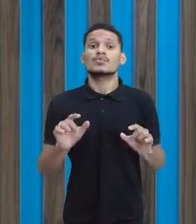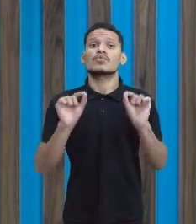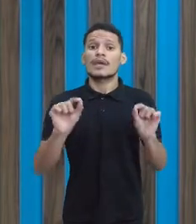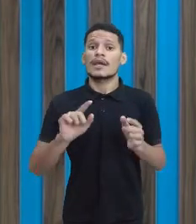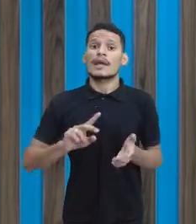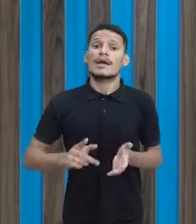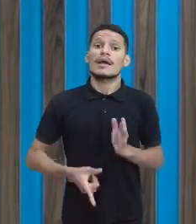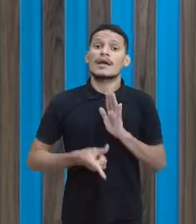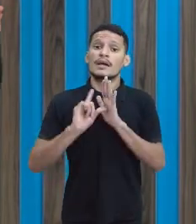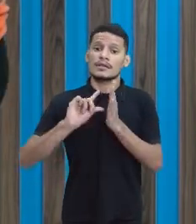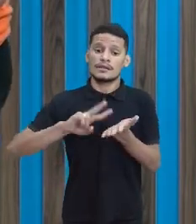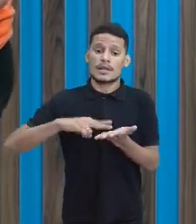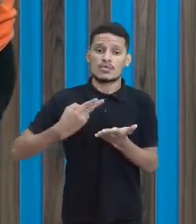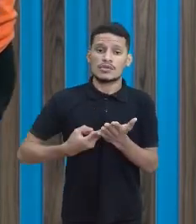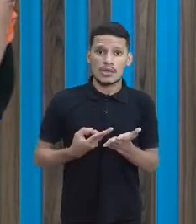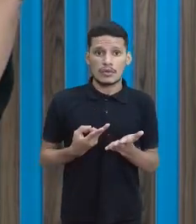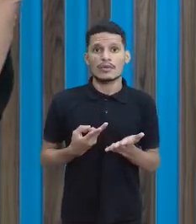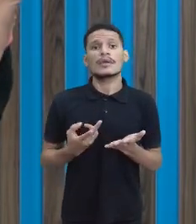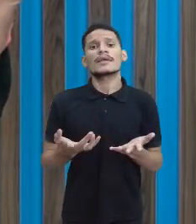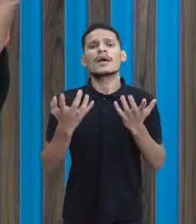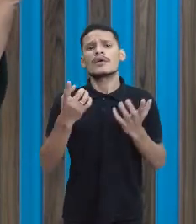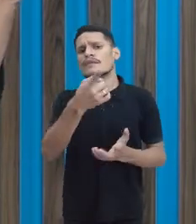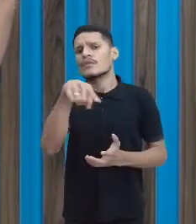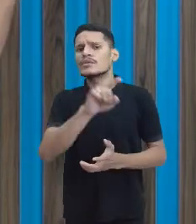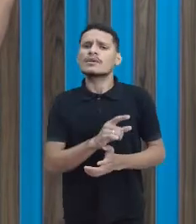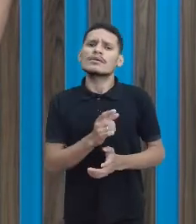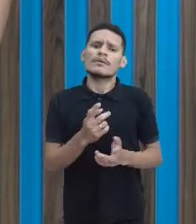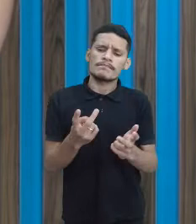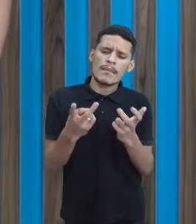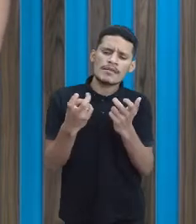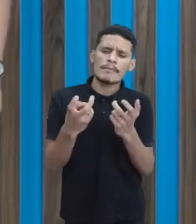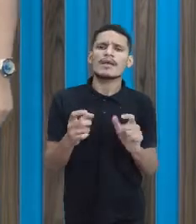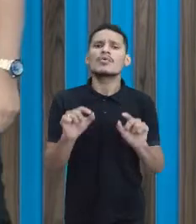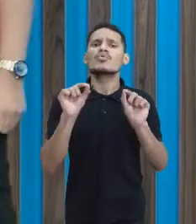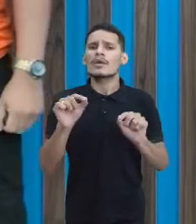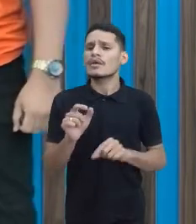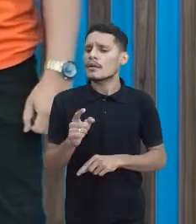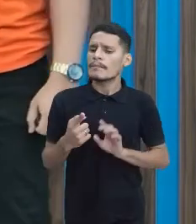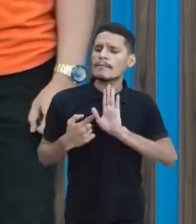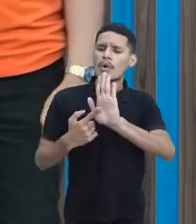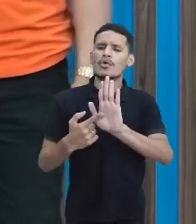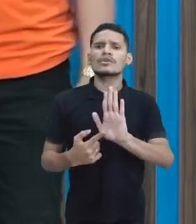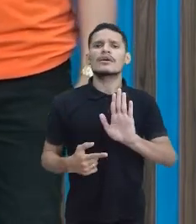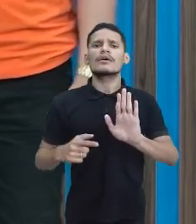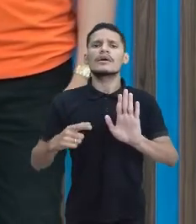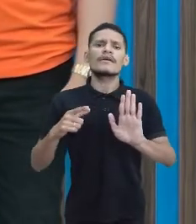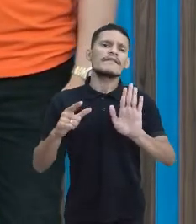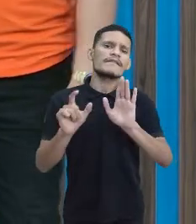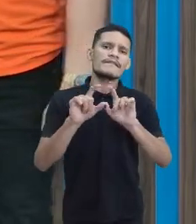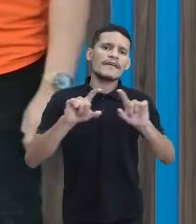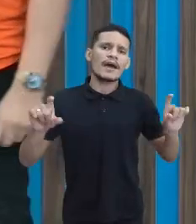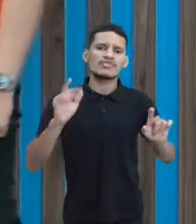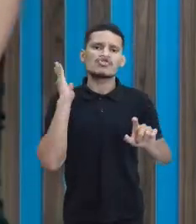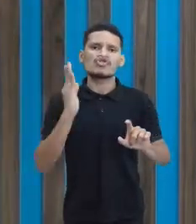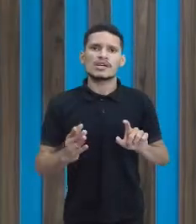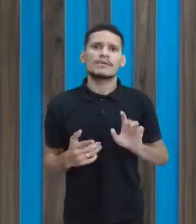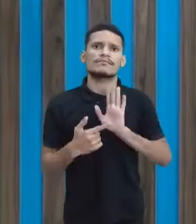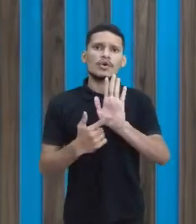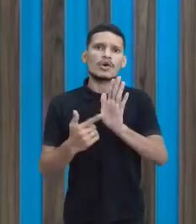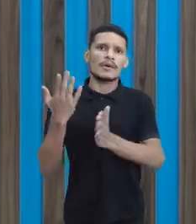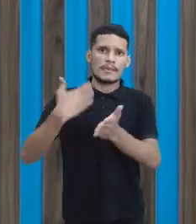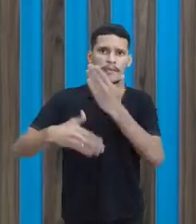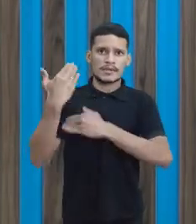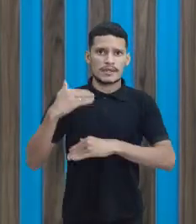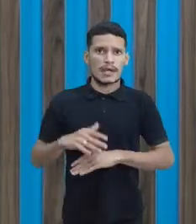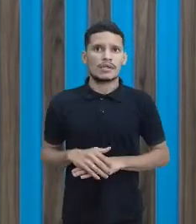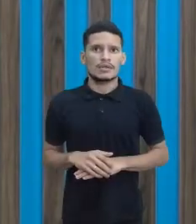vocês traduzirem, que vocês percebessem o que é que indica que essa frase está no passado. Quais são as partículas que